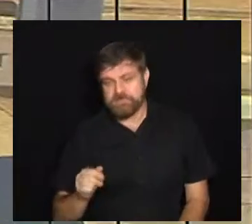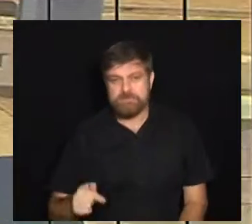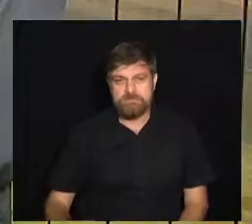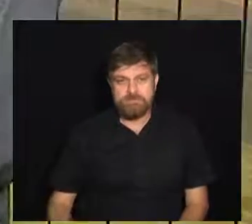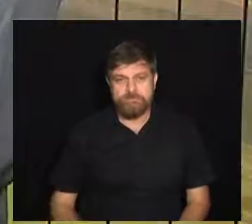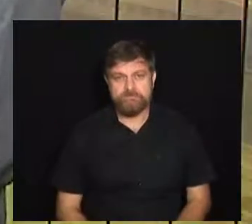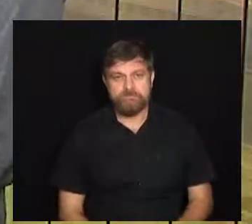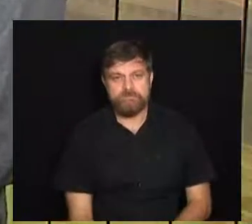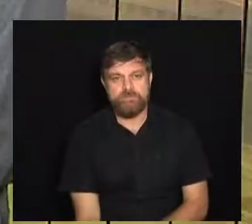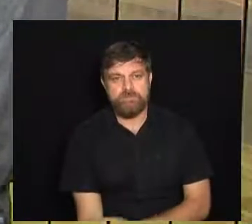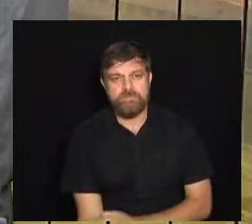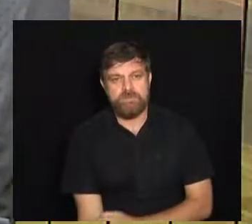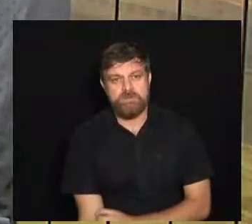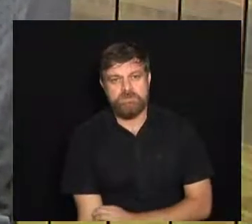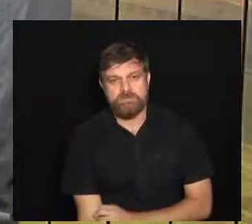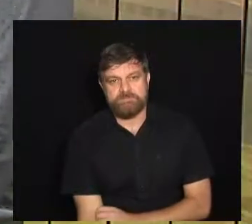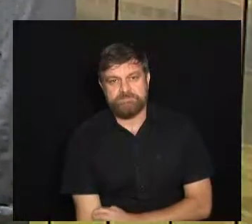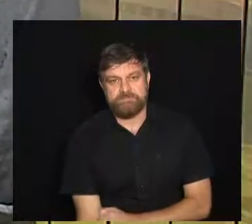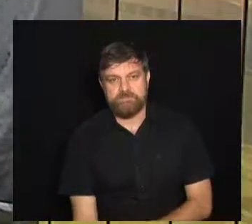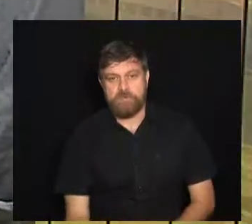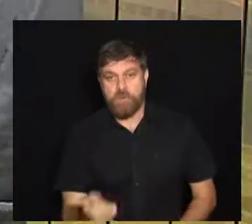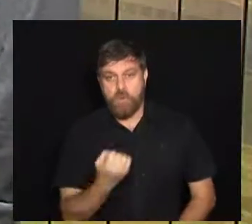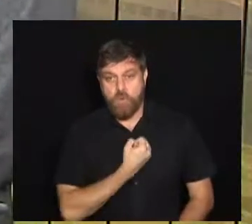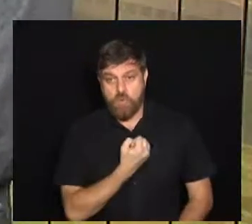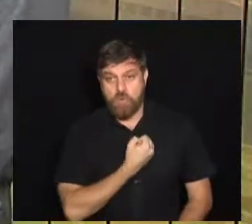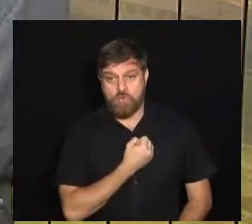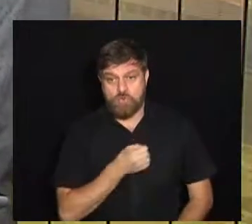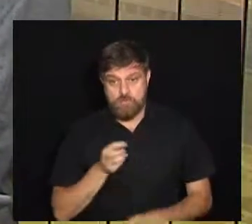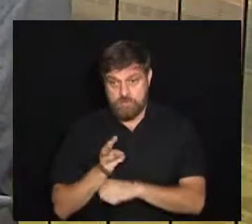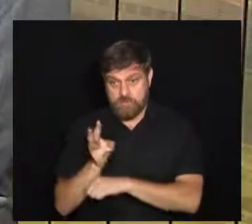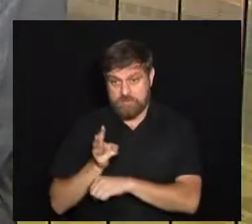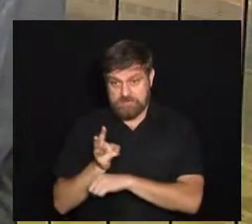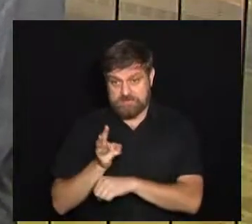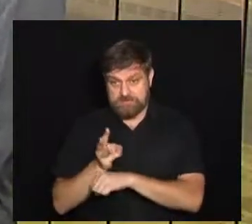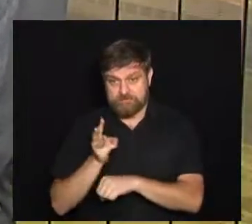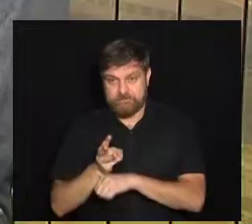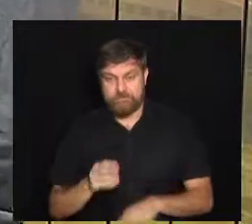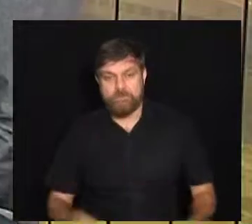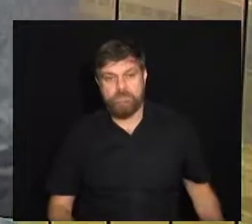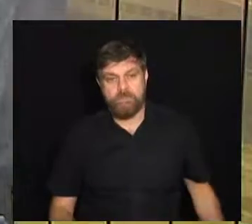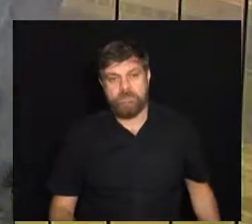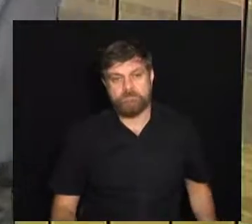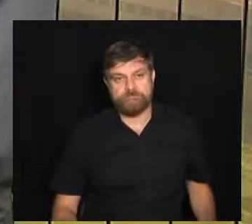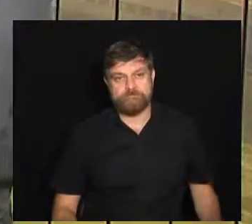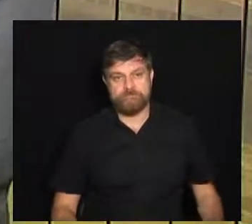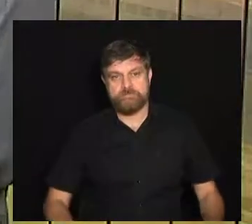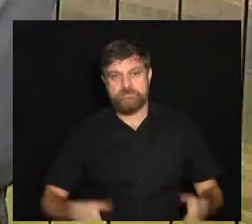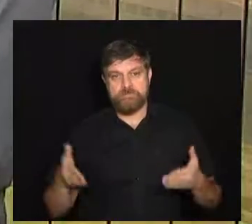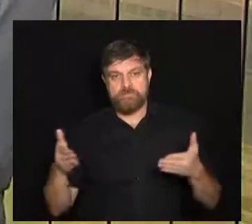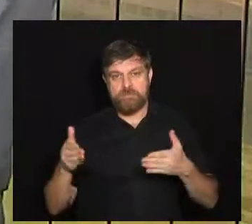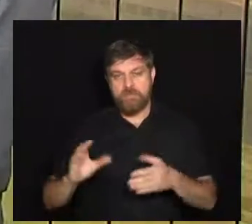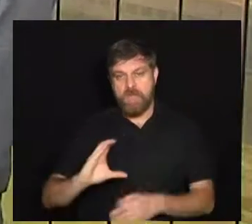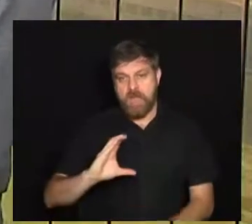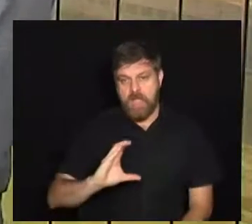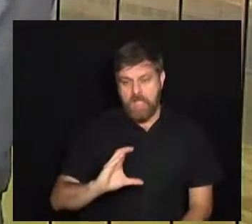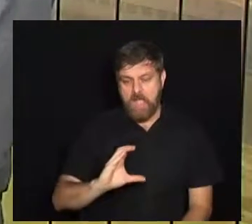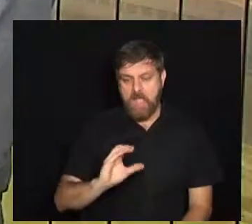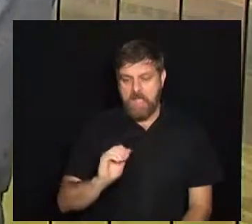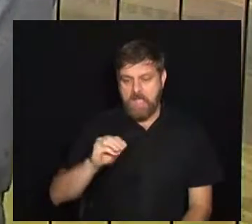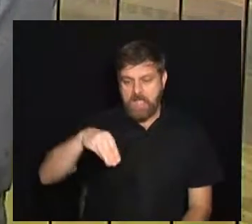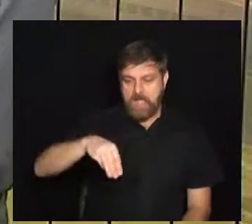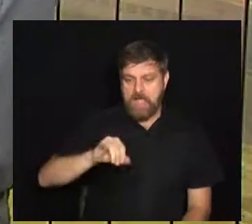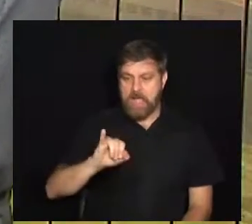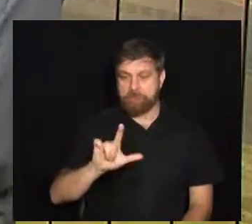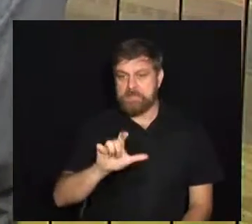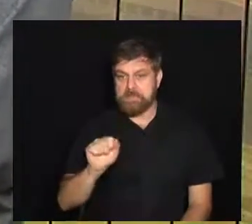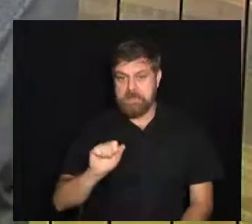moda um vamos continuar então 9.782 907 76 agora é a camila não falou de que